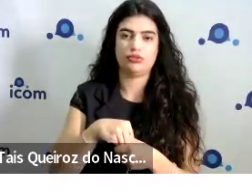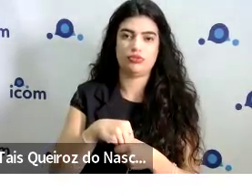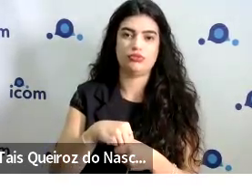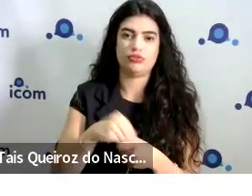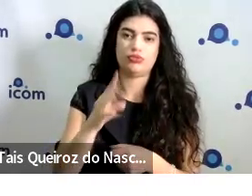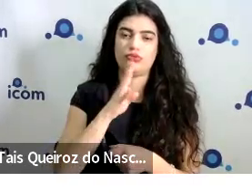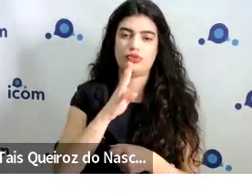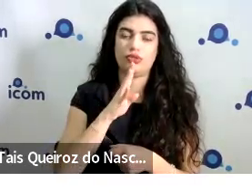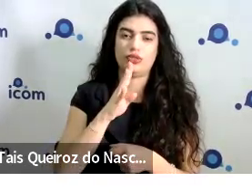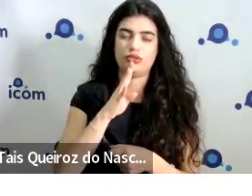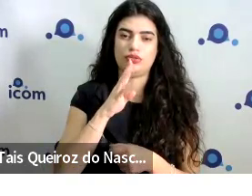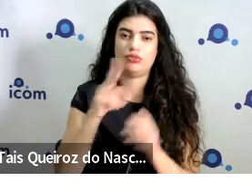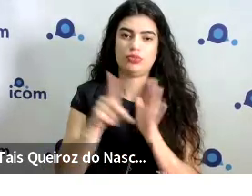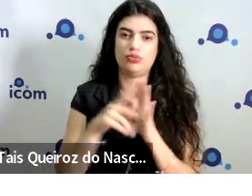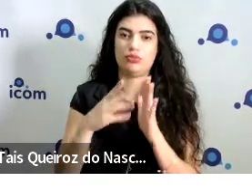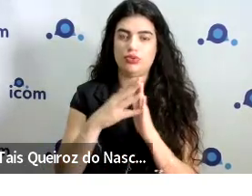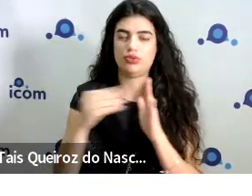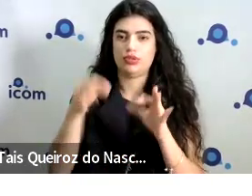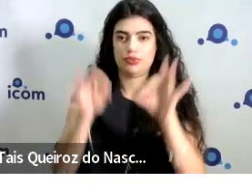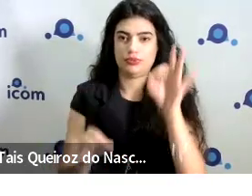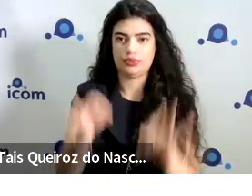do nosso modelo tributário.